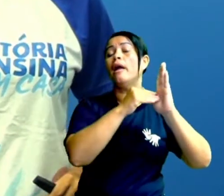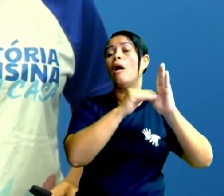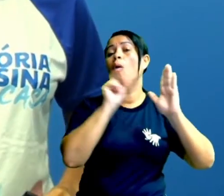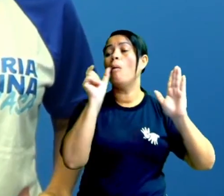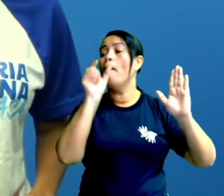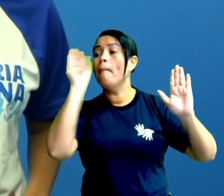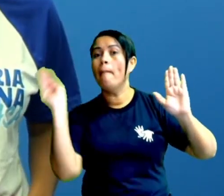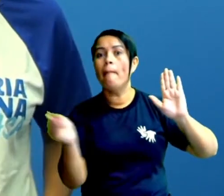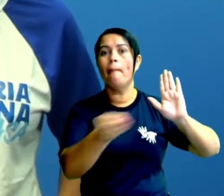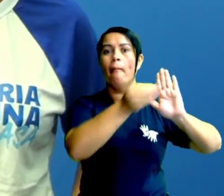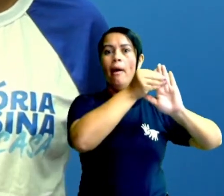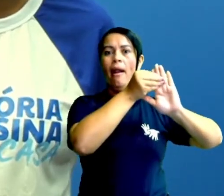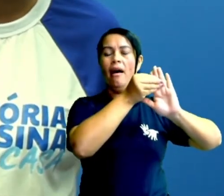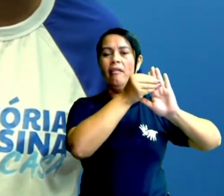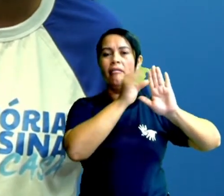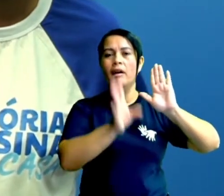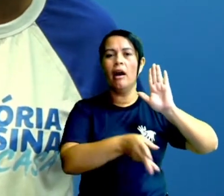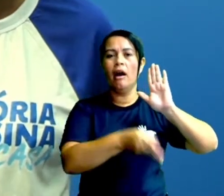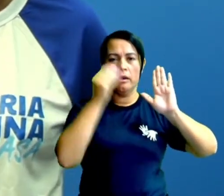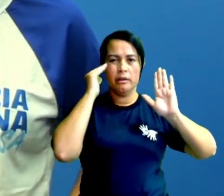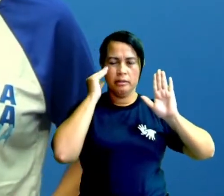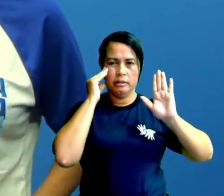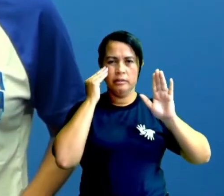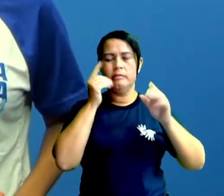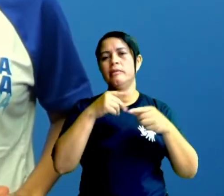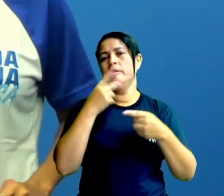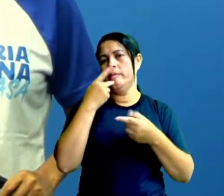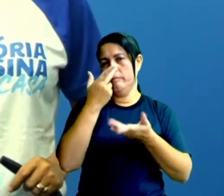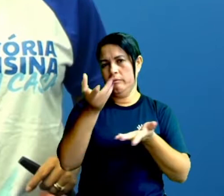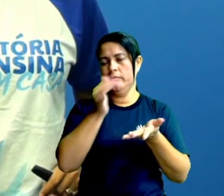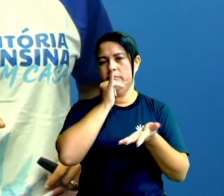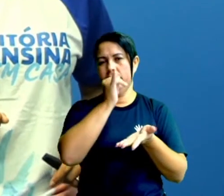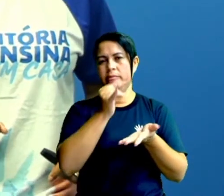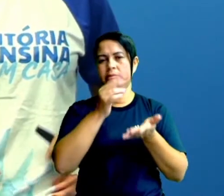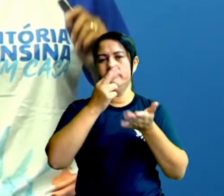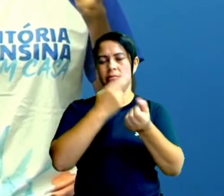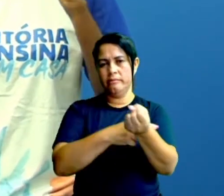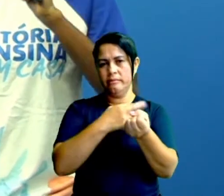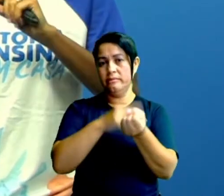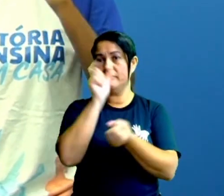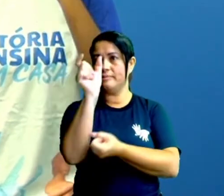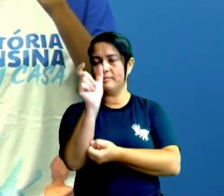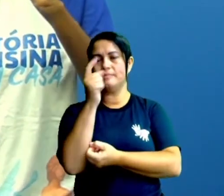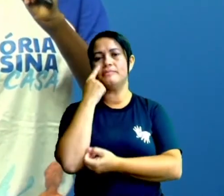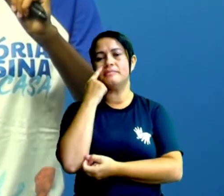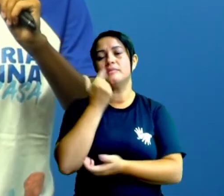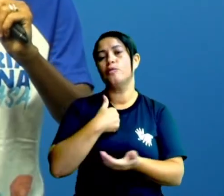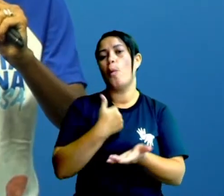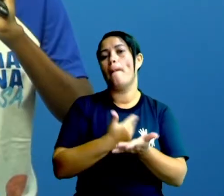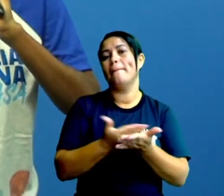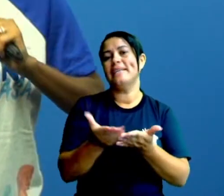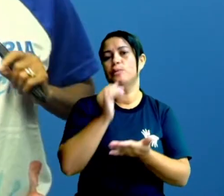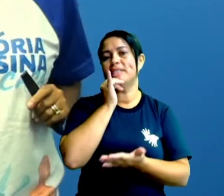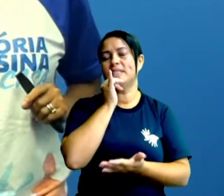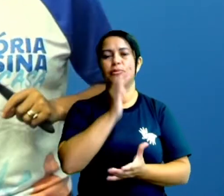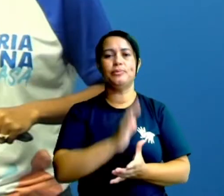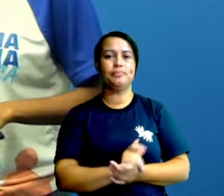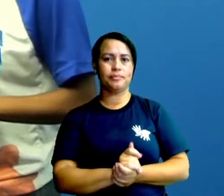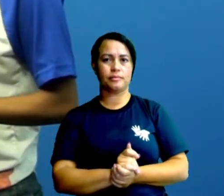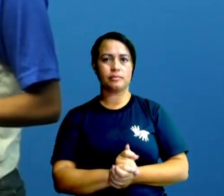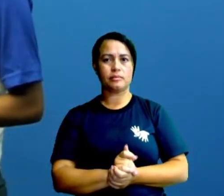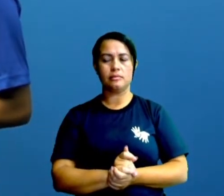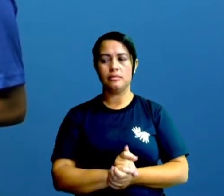com uma palavra diferente que rime com essa que eu vou dizendo para você está certo eu vou dar começar a Dando um exemplo